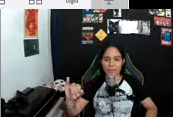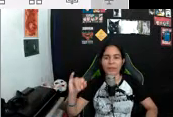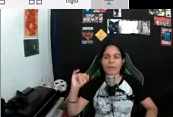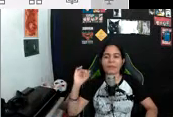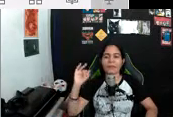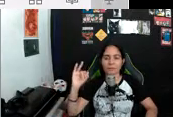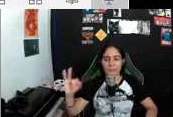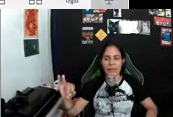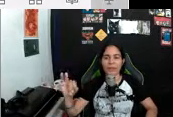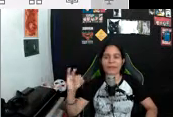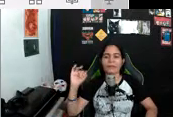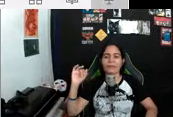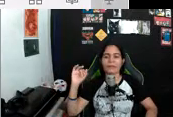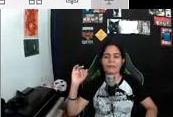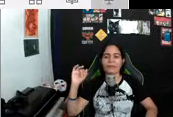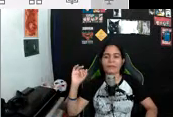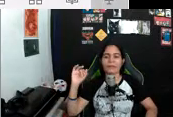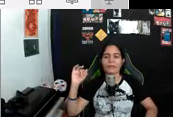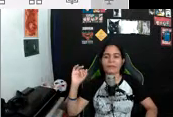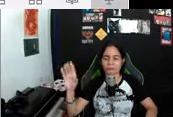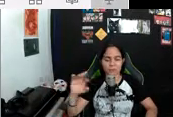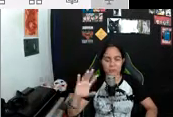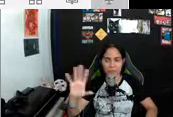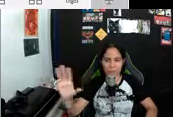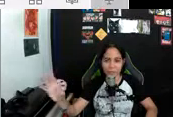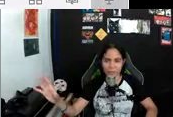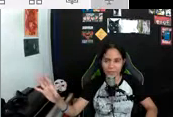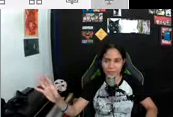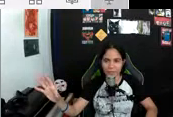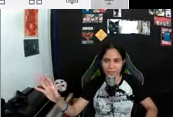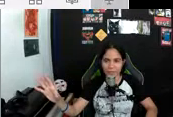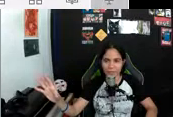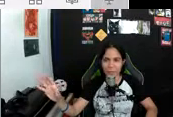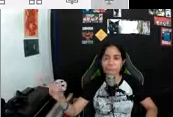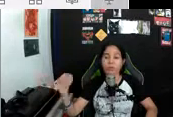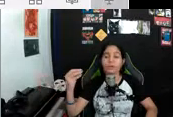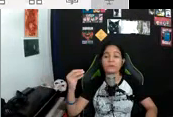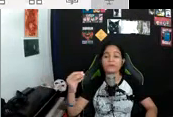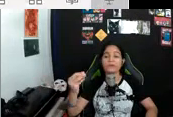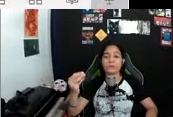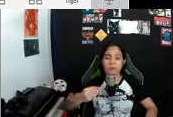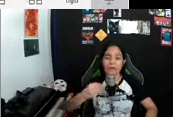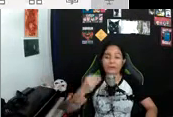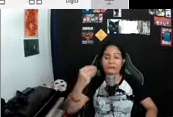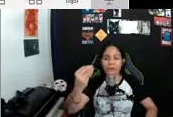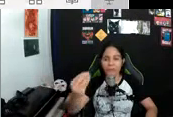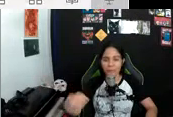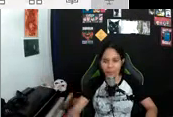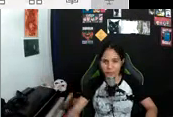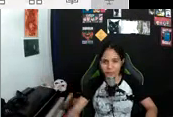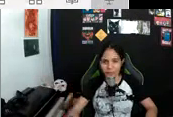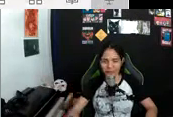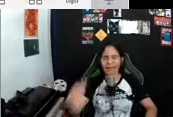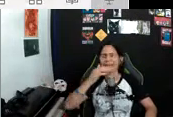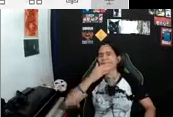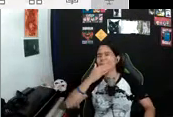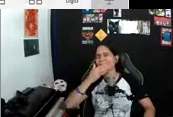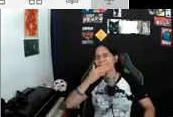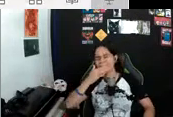Então, enfermeiro, técnico, auxiliar, qualquer um que tiver, certo? Agora, se você está falando do